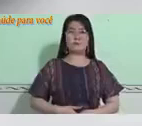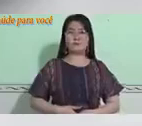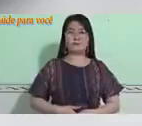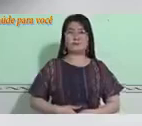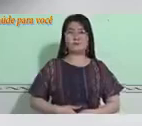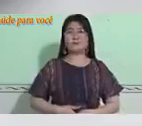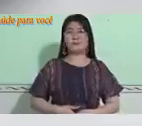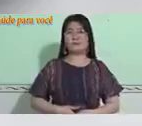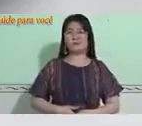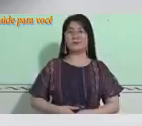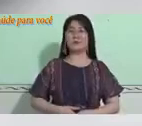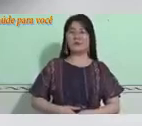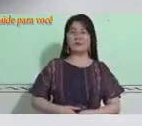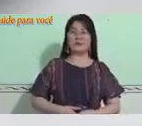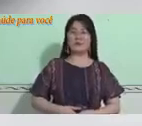colesterol.